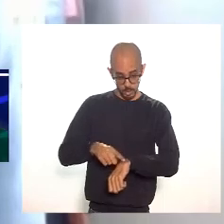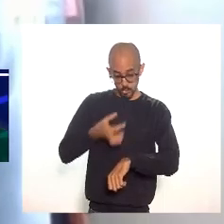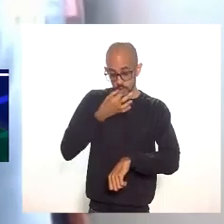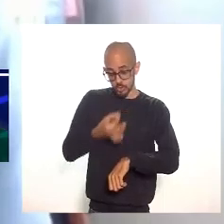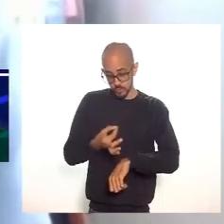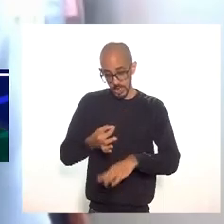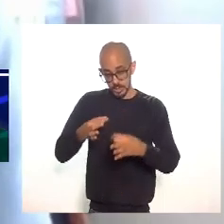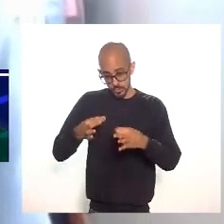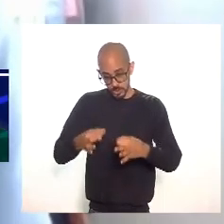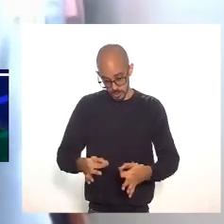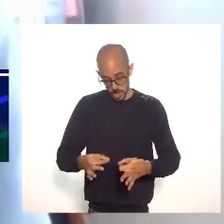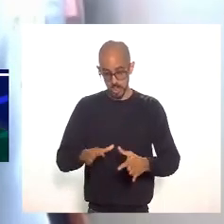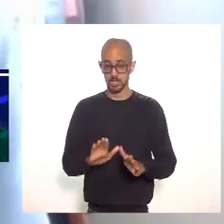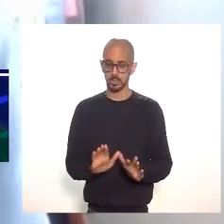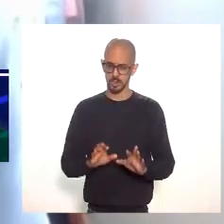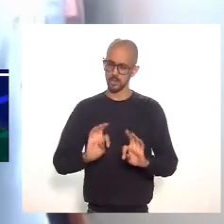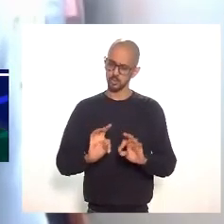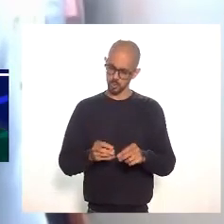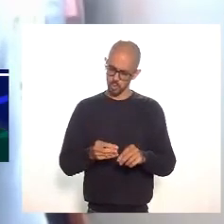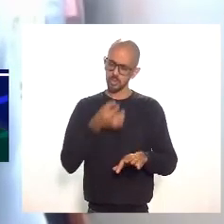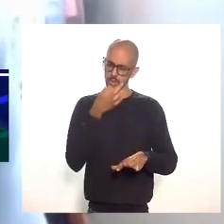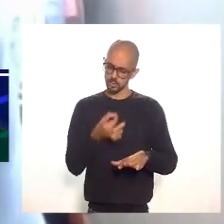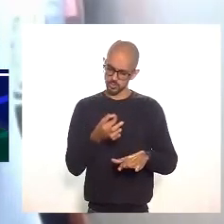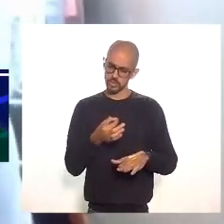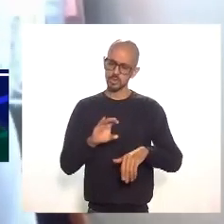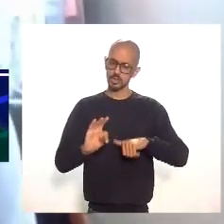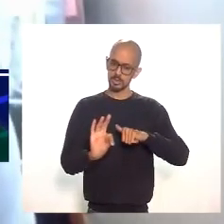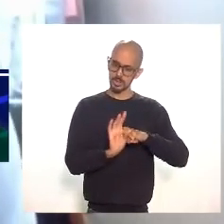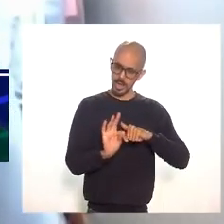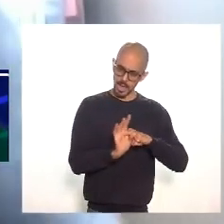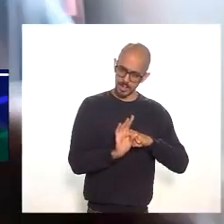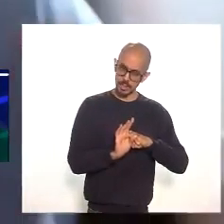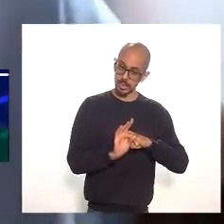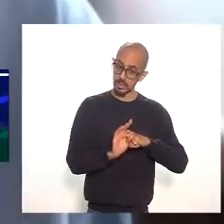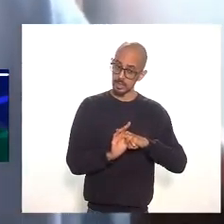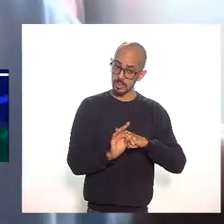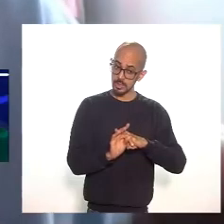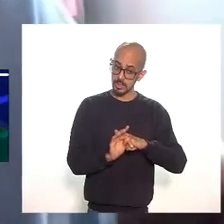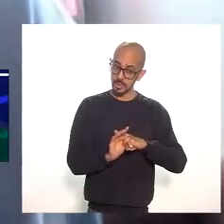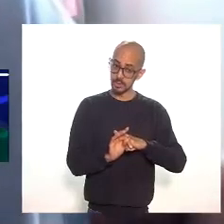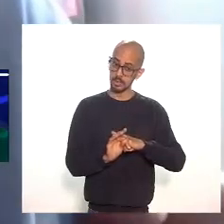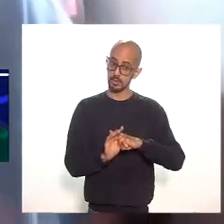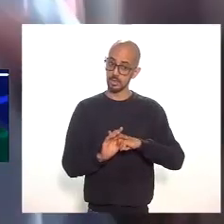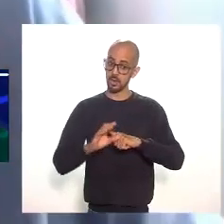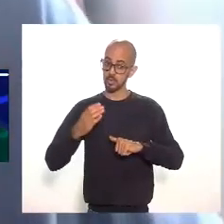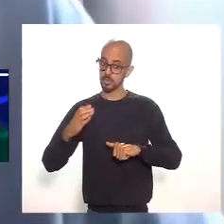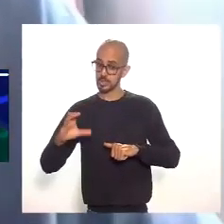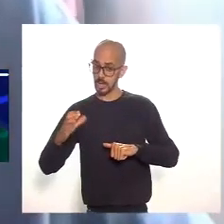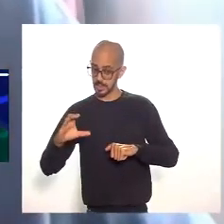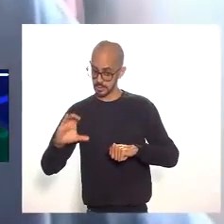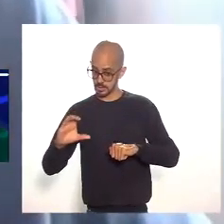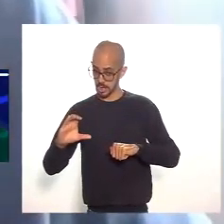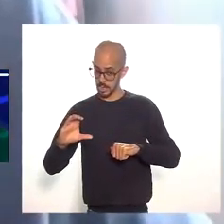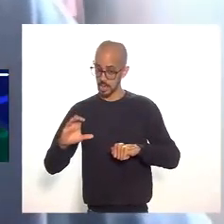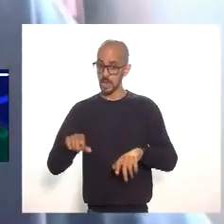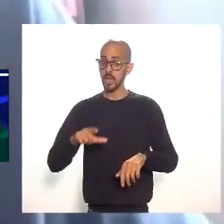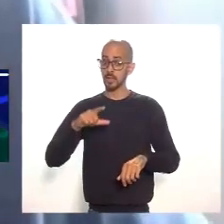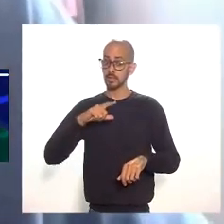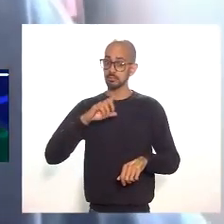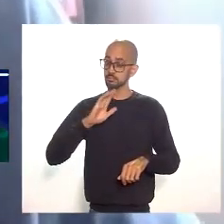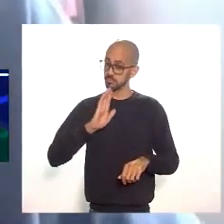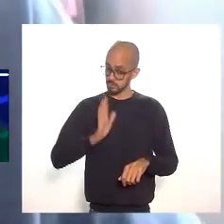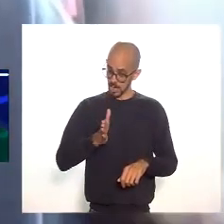justificativa técnica, científica, algumas atividades. Ou seja, segundo essa decisão do